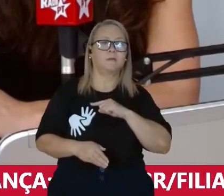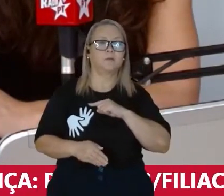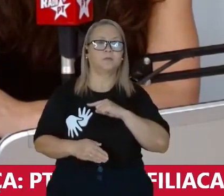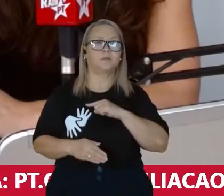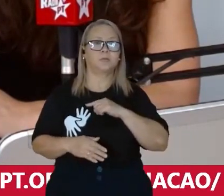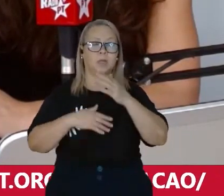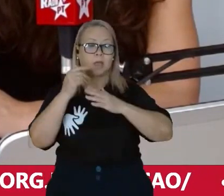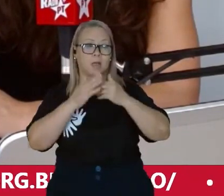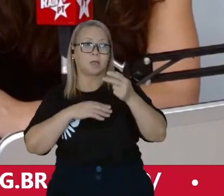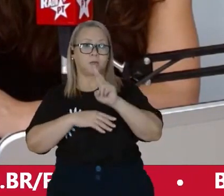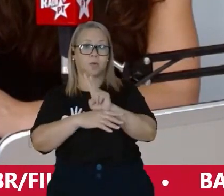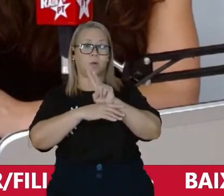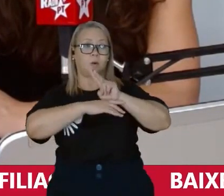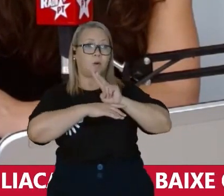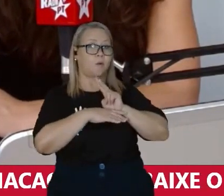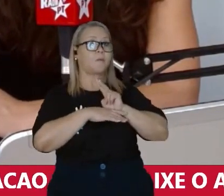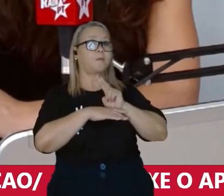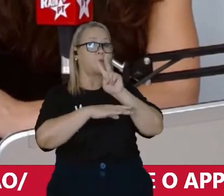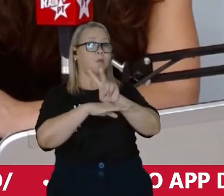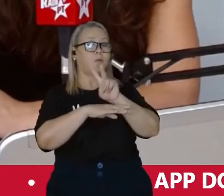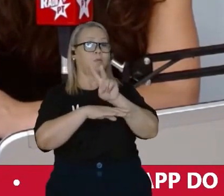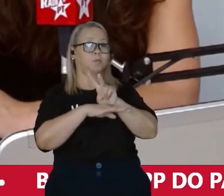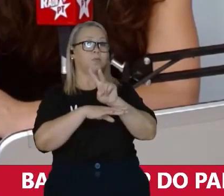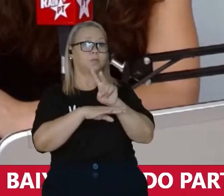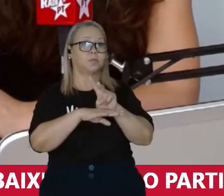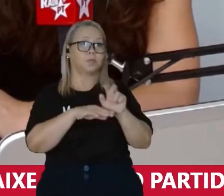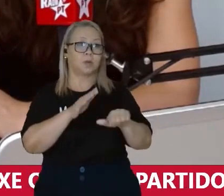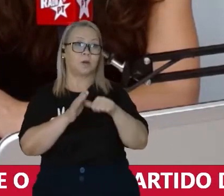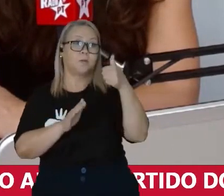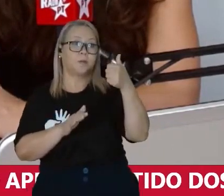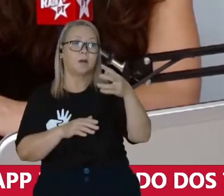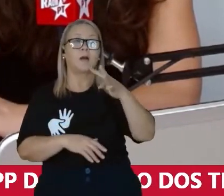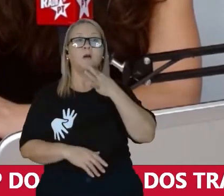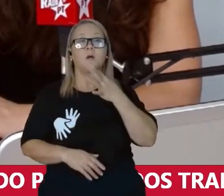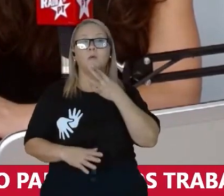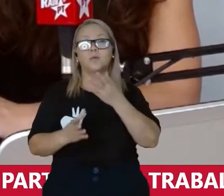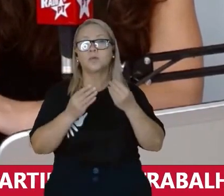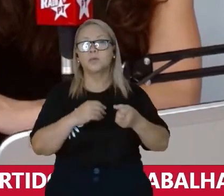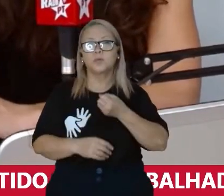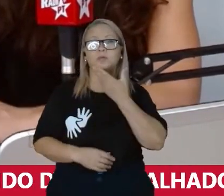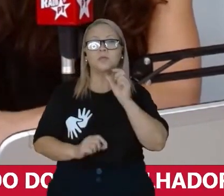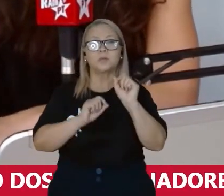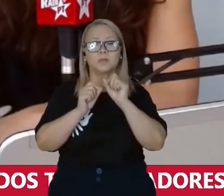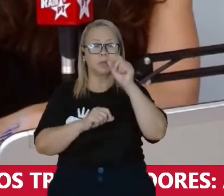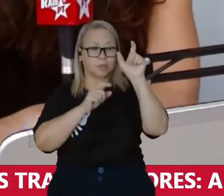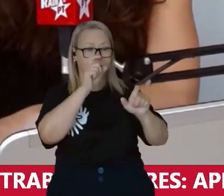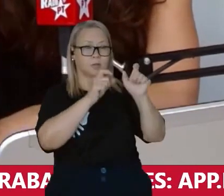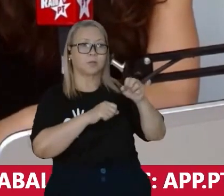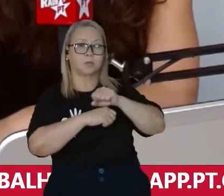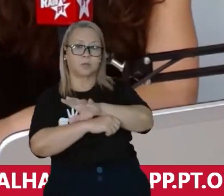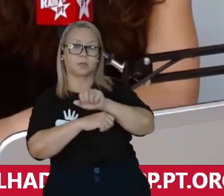agir de forma preventiva. Agir de forma preventiva de duas formas. Primeiro, conhecer muito bem quem são os agentes que estão